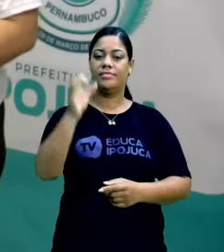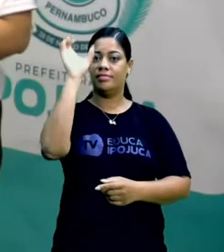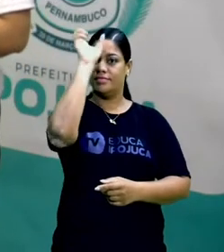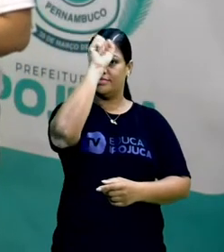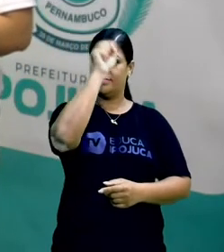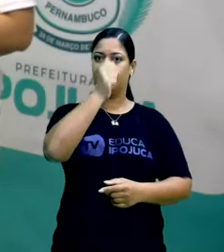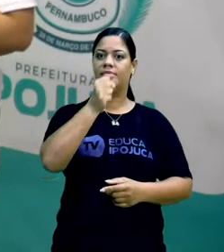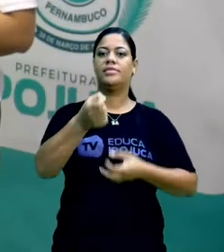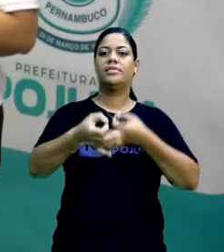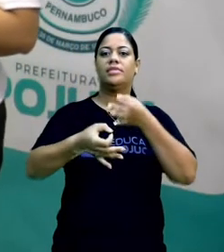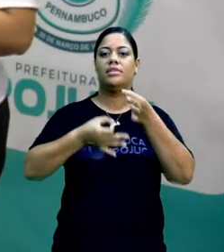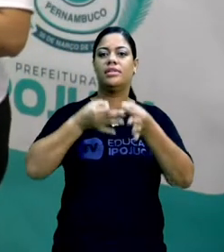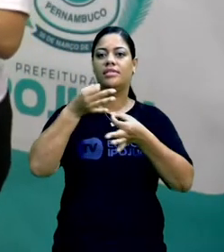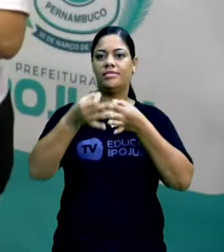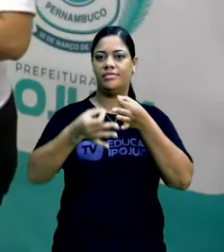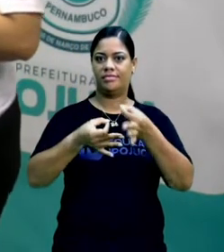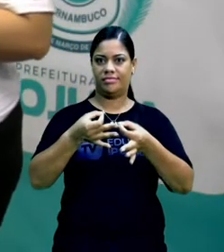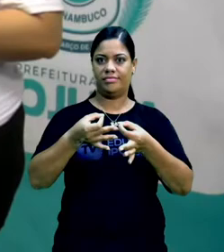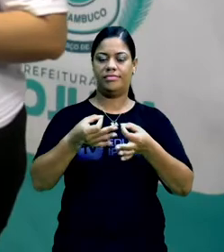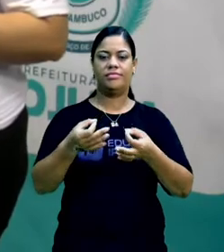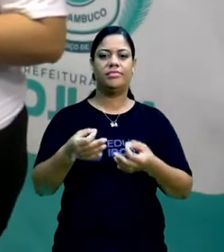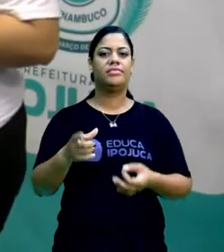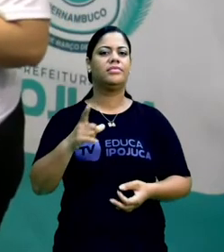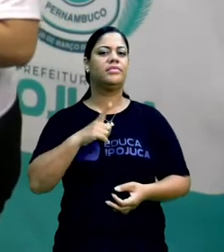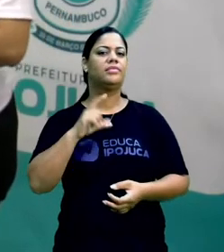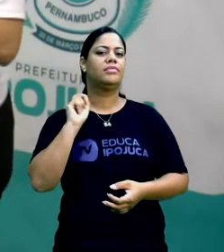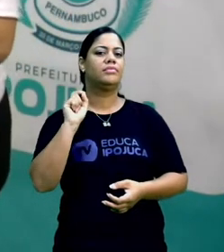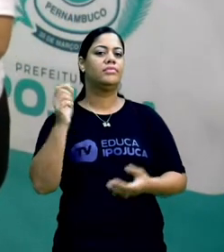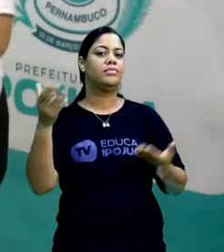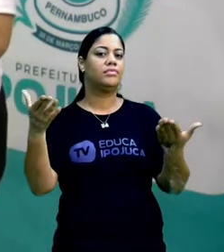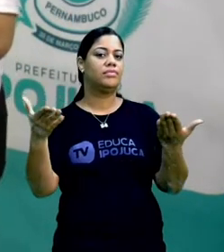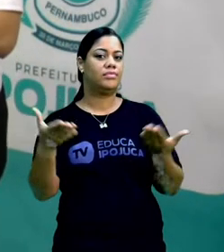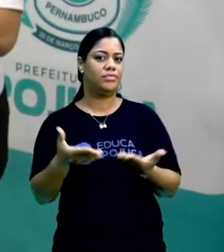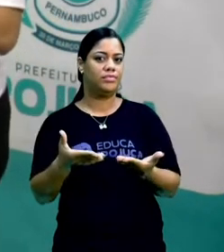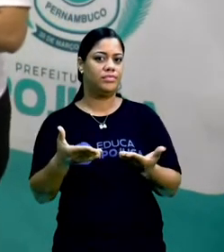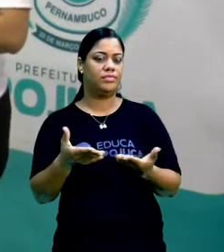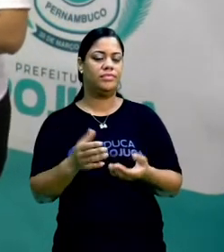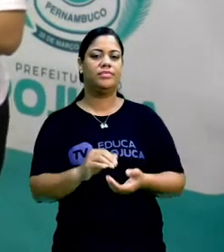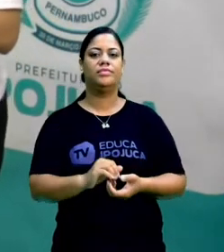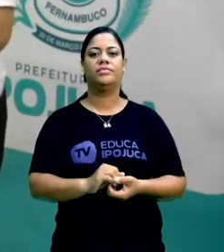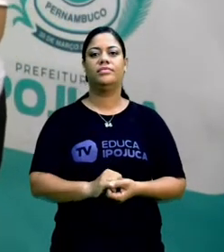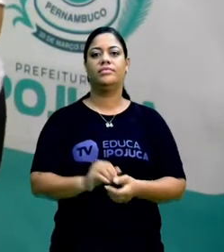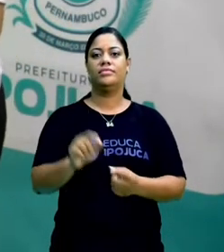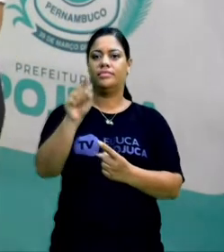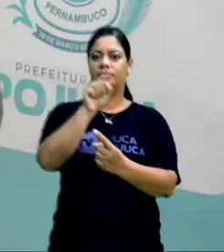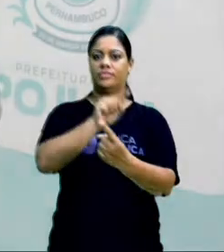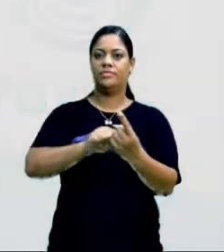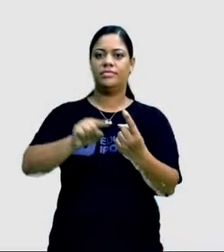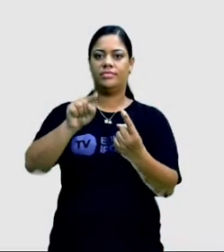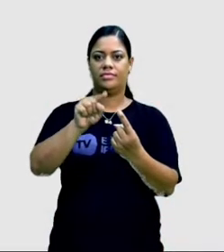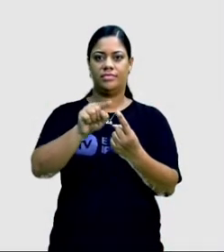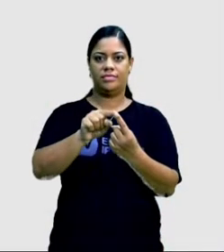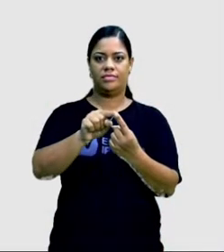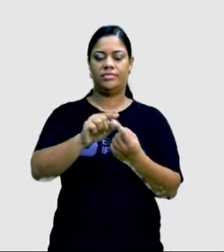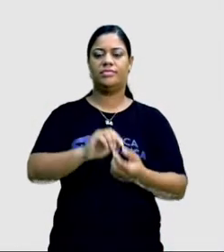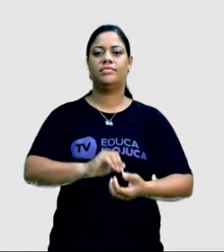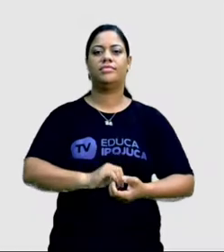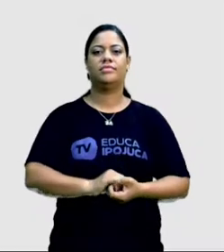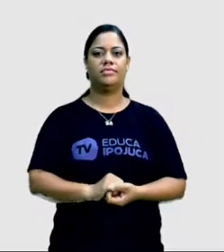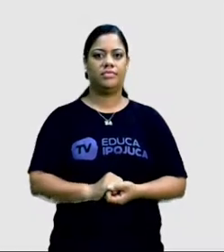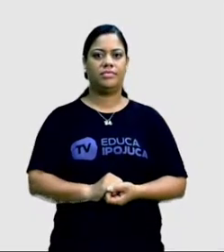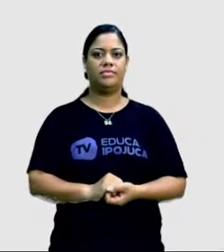argumentar. O que temos para hoje? Vamos aos objetivos. Posicionar-se de